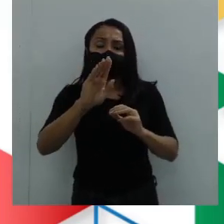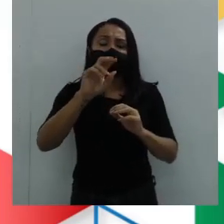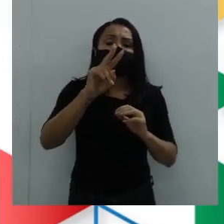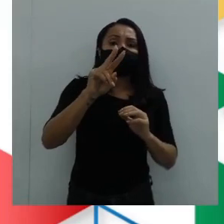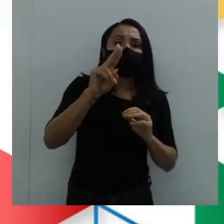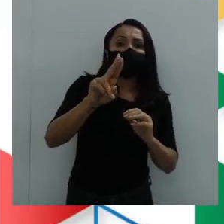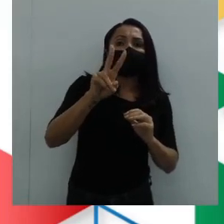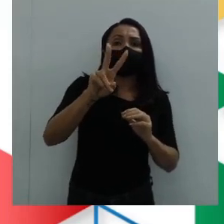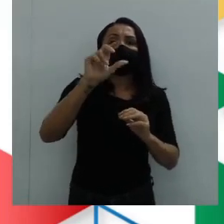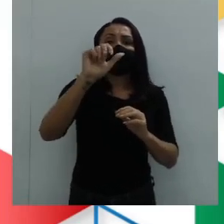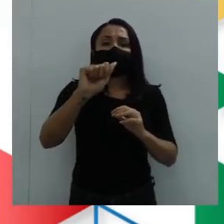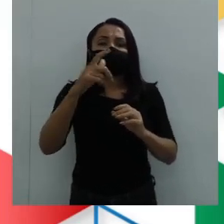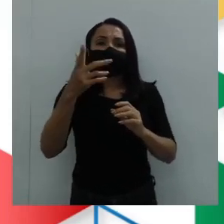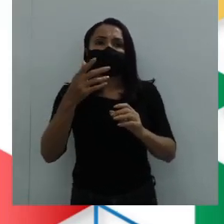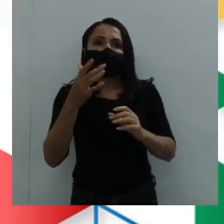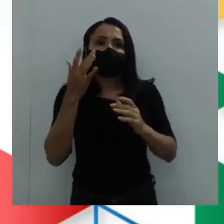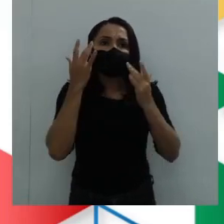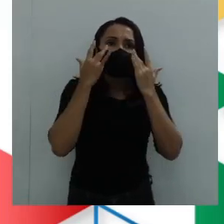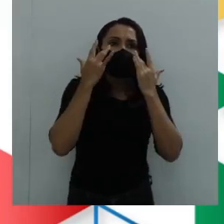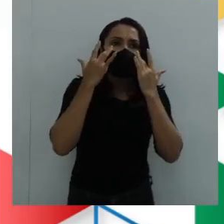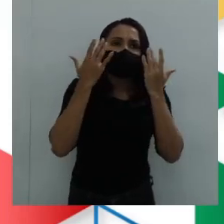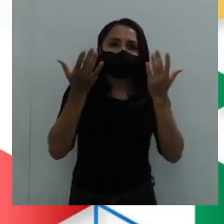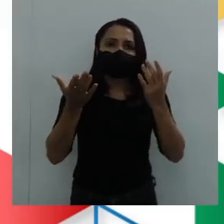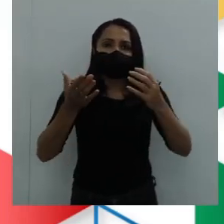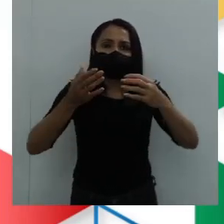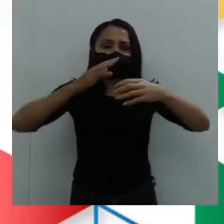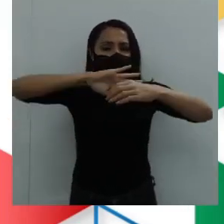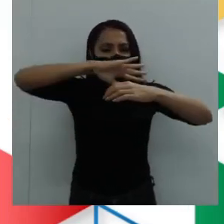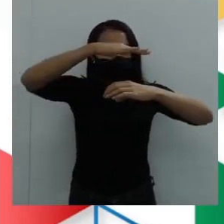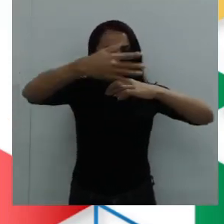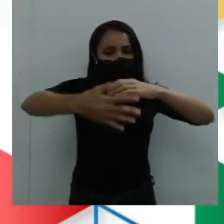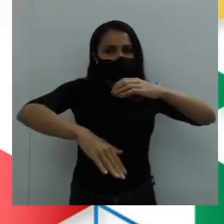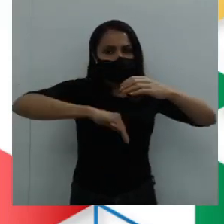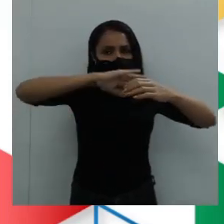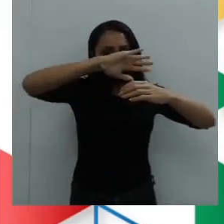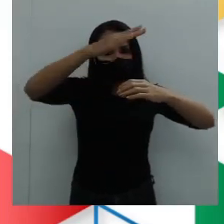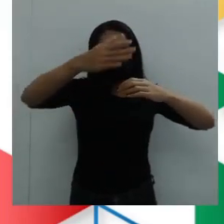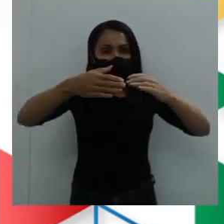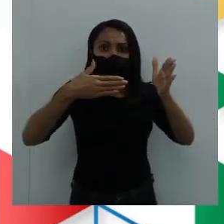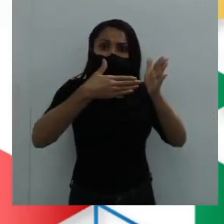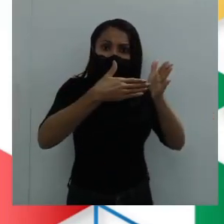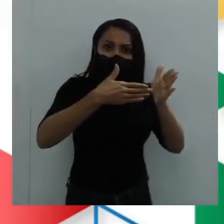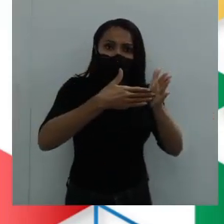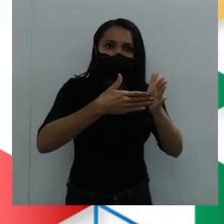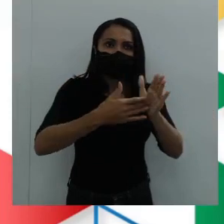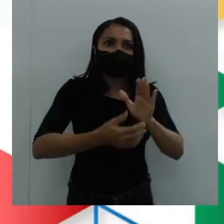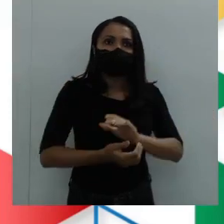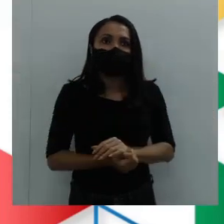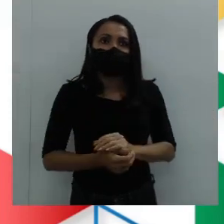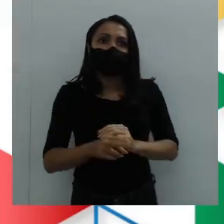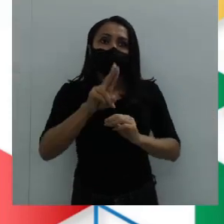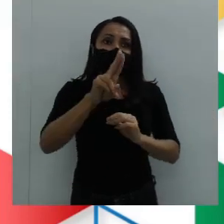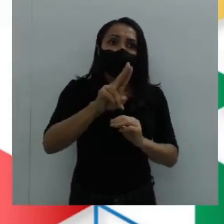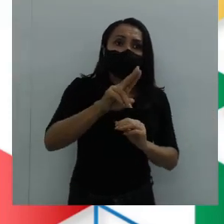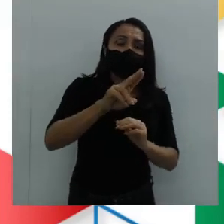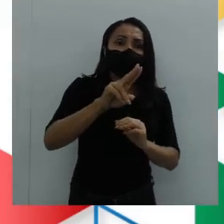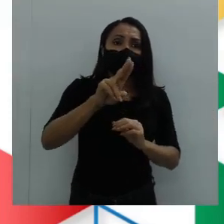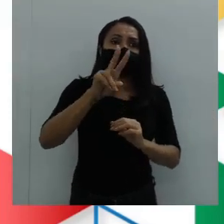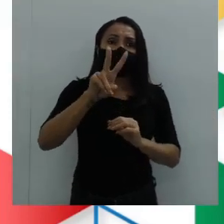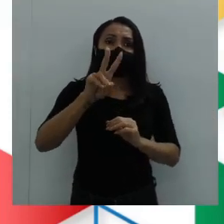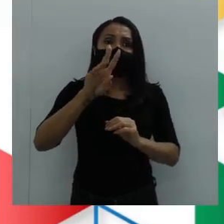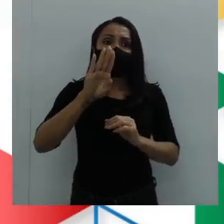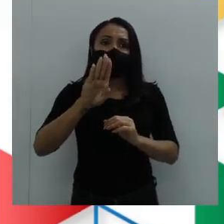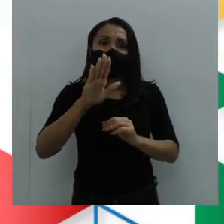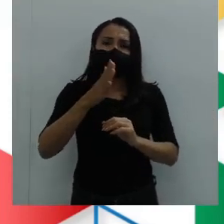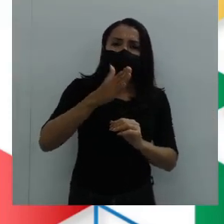Então, observa que o raio UVC, a camada de ozônio, ela não deixa entrar. Né? Já o raio UVB, ela já entra, mas não entra tanto,